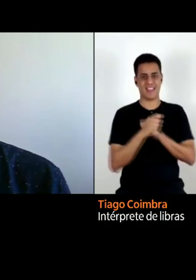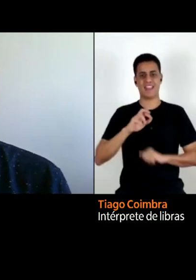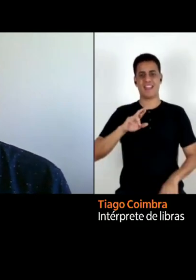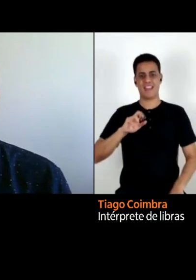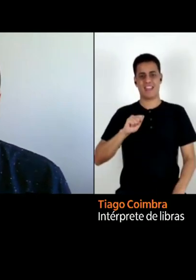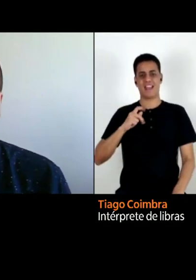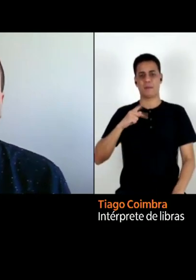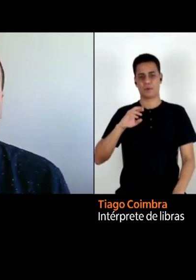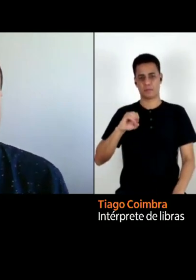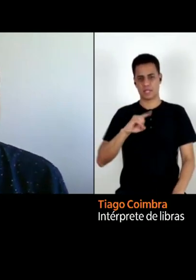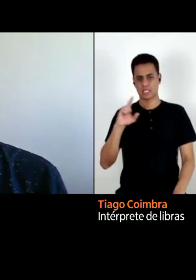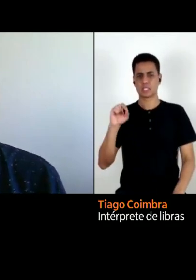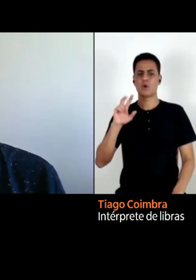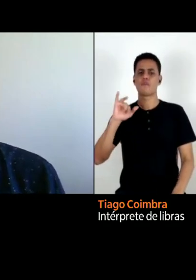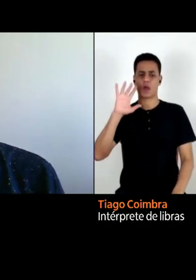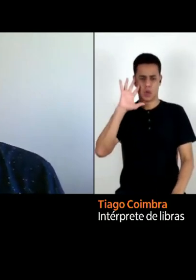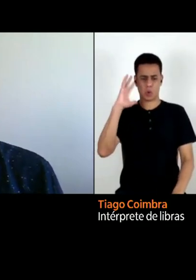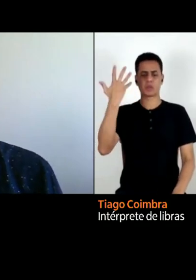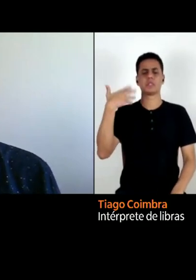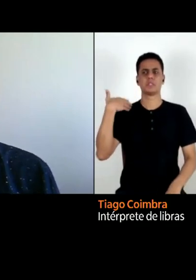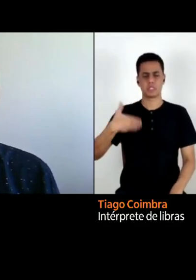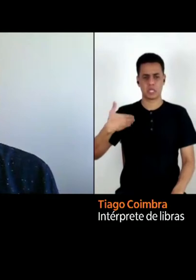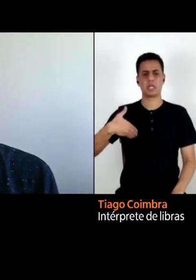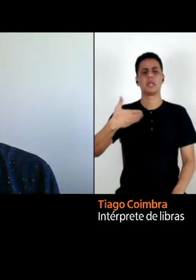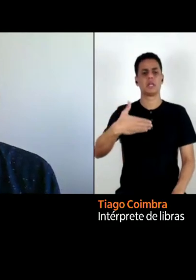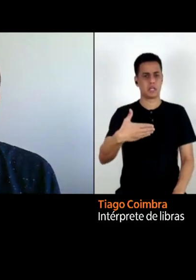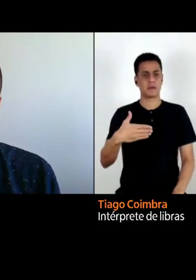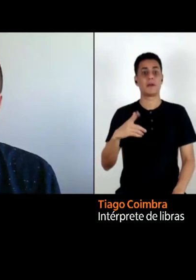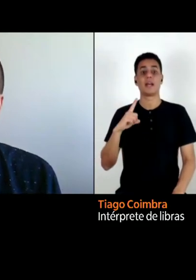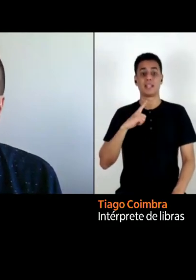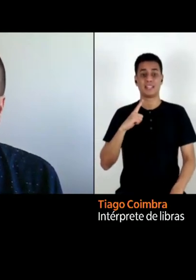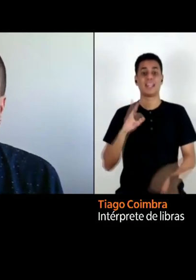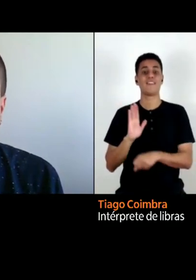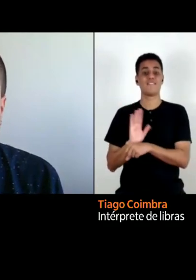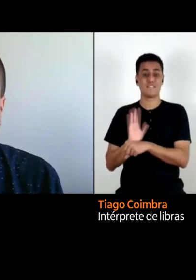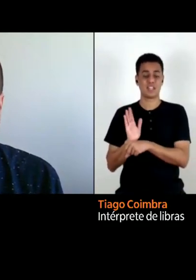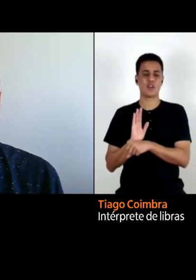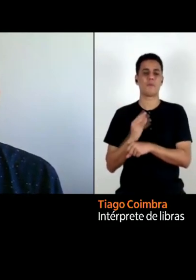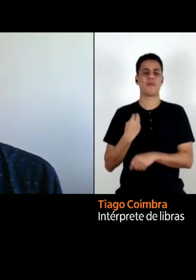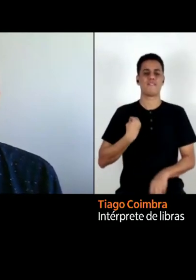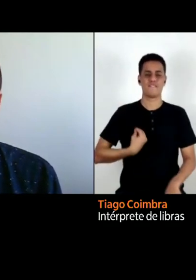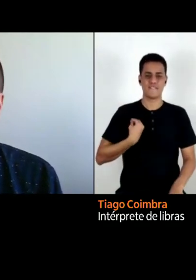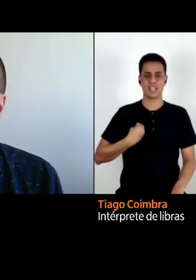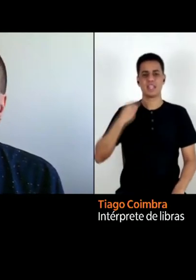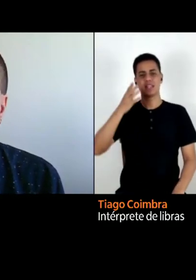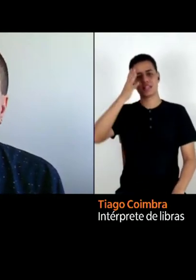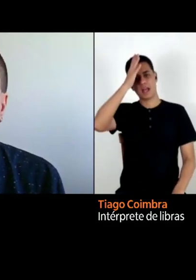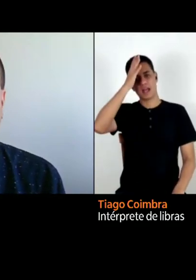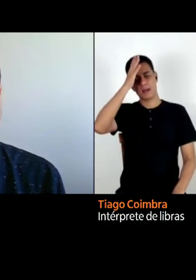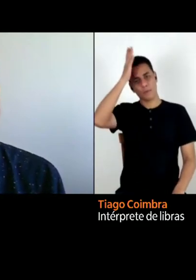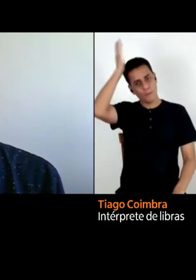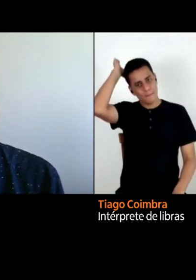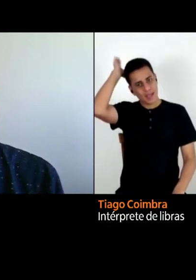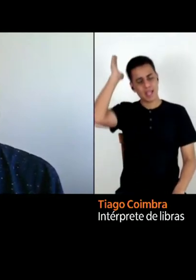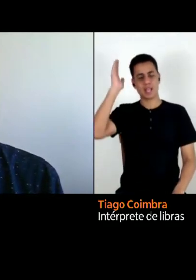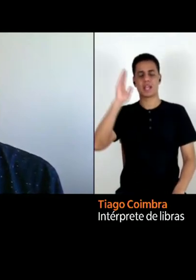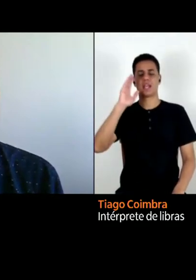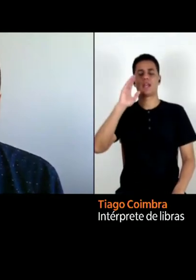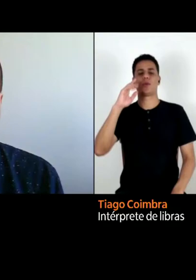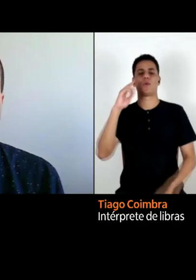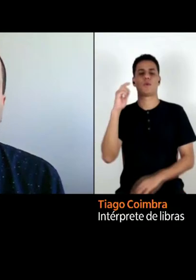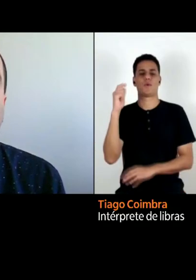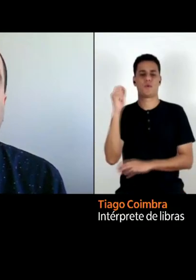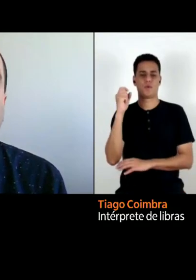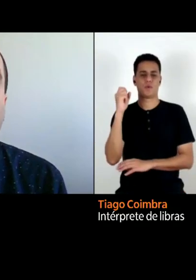dos primórdios é A Vida de um Bombeiro Americano, de 1903, uma produção de Thomas